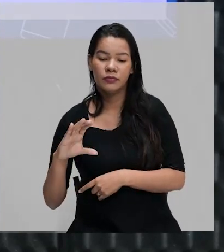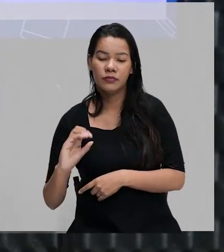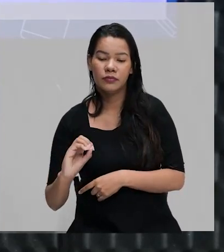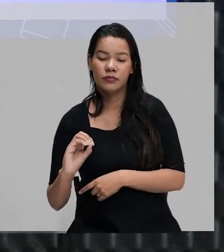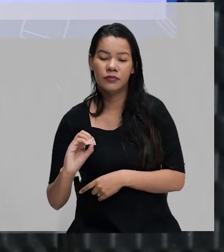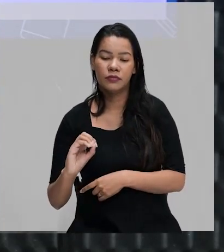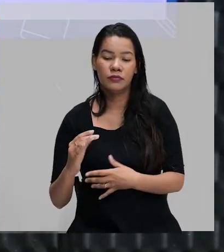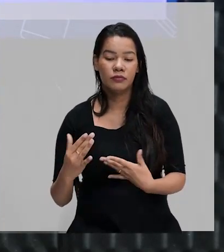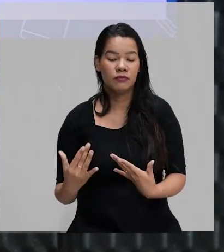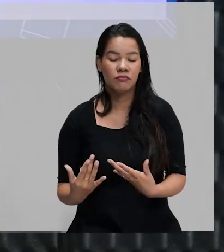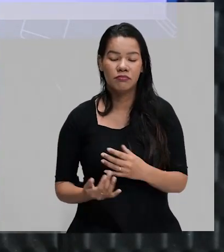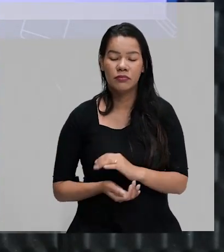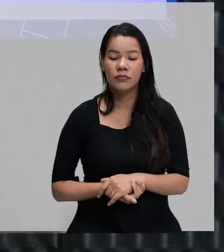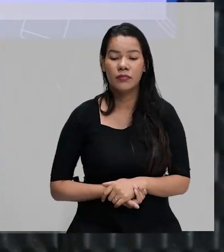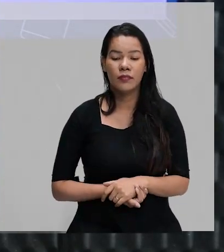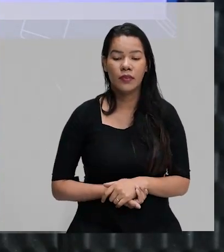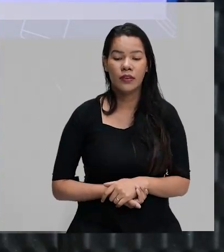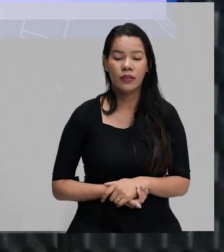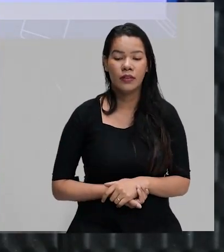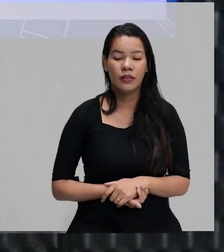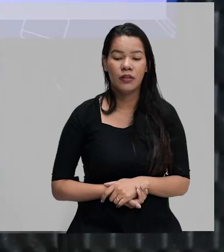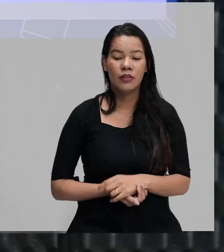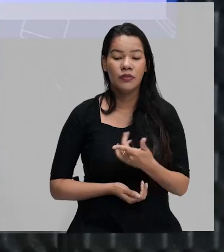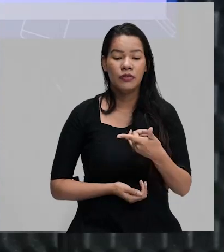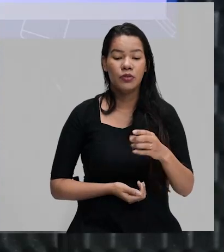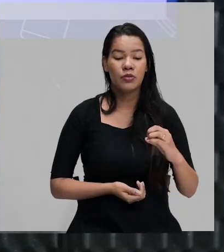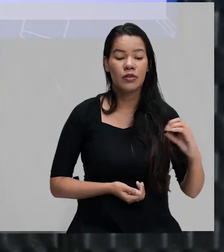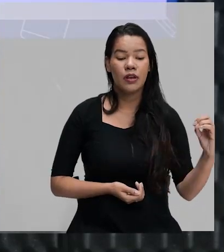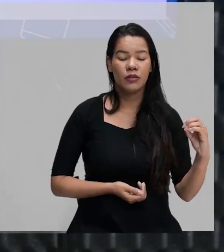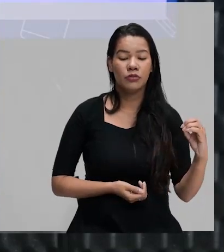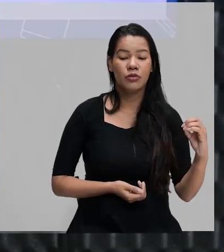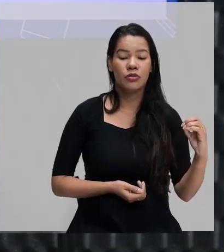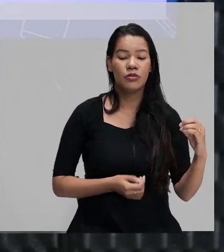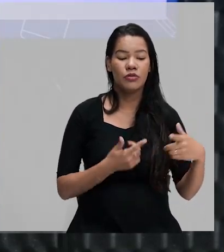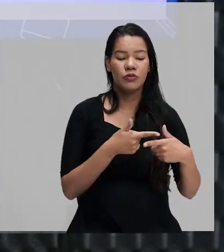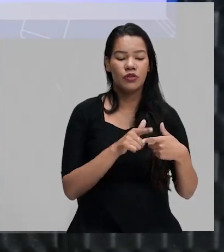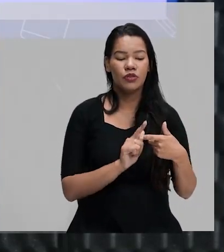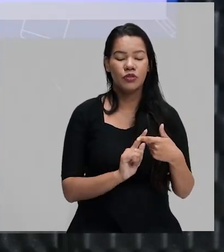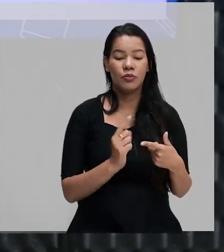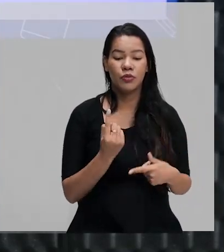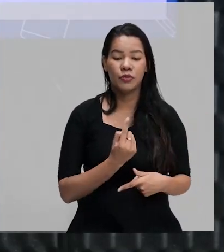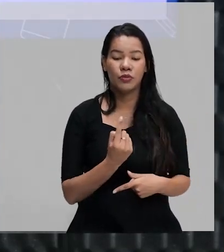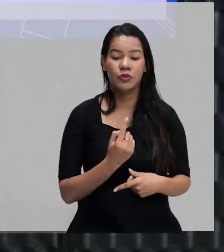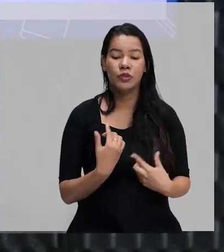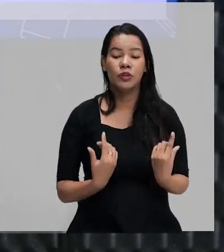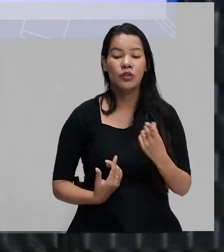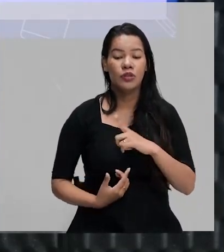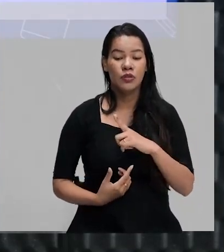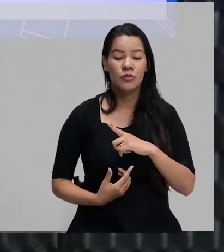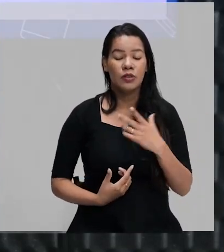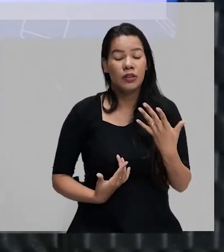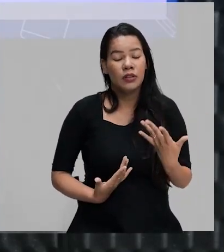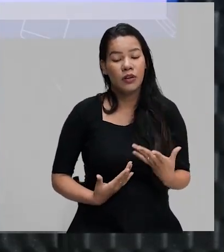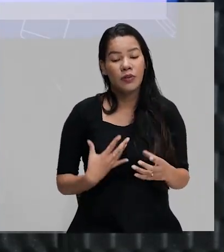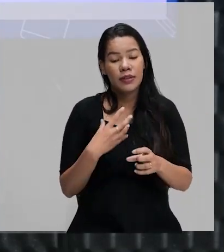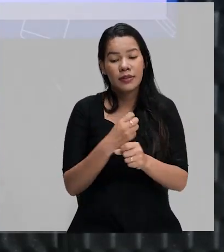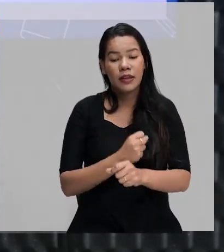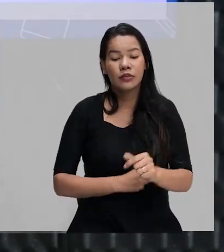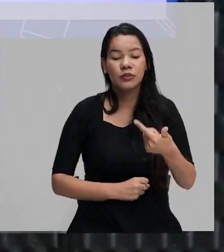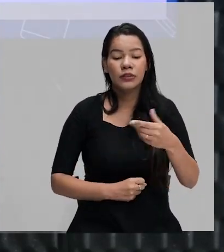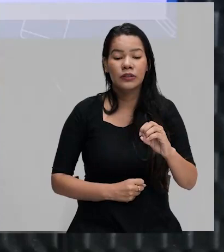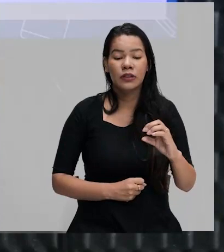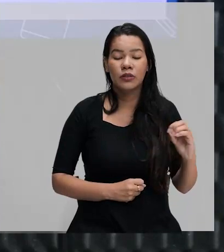vezes 20, 200. Dividido por 1. Então, nós temos aqui, ó, 200 gramas de HF.